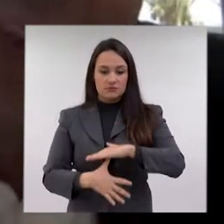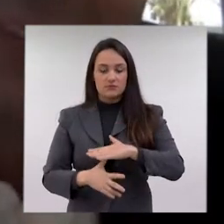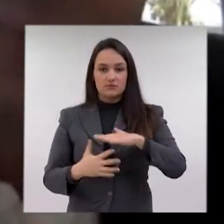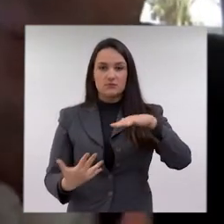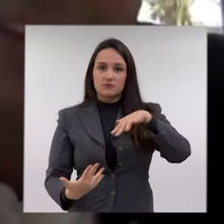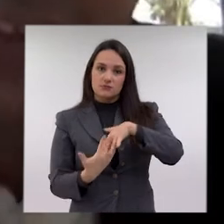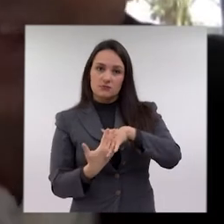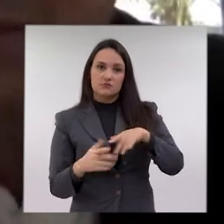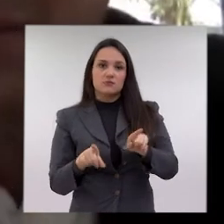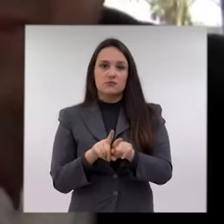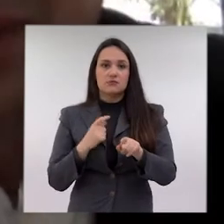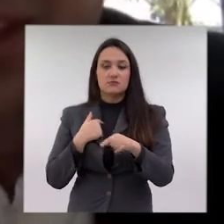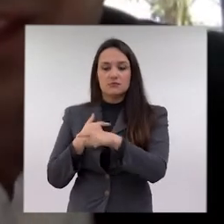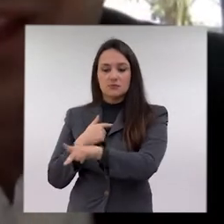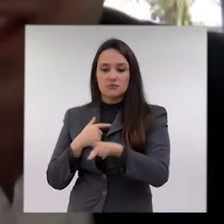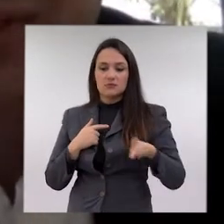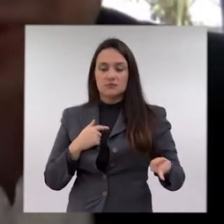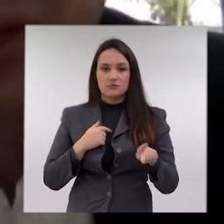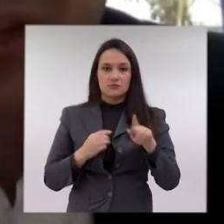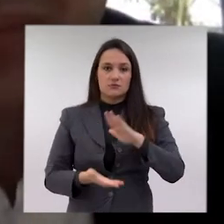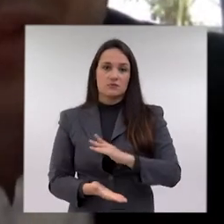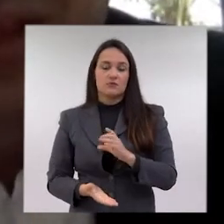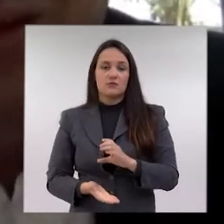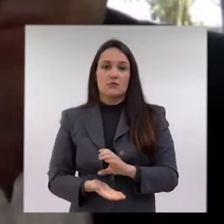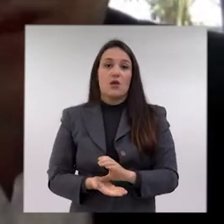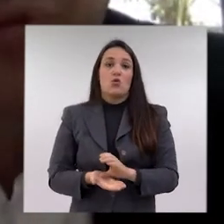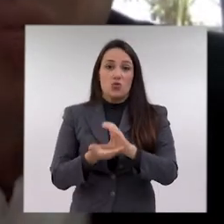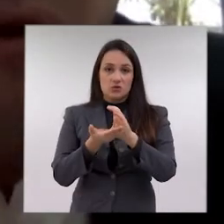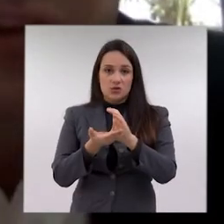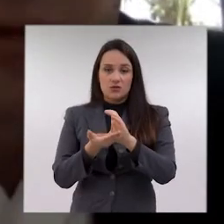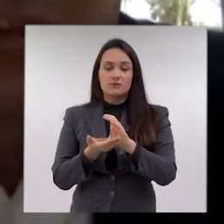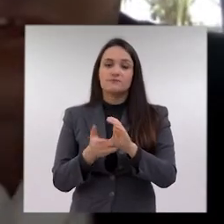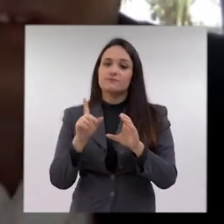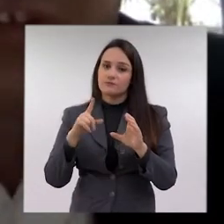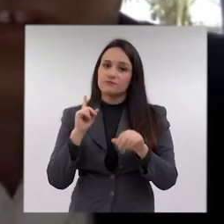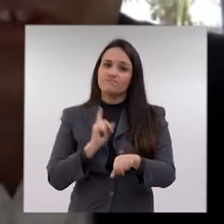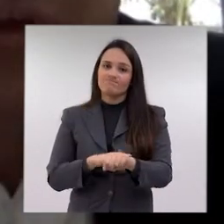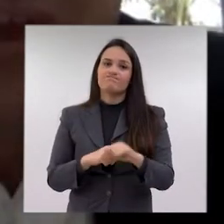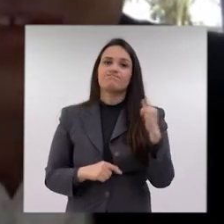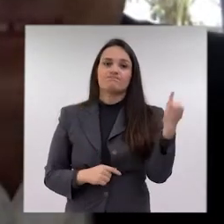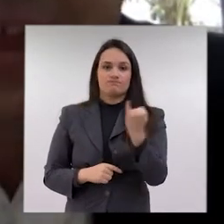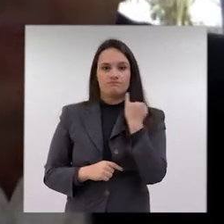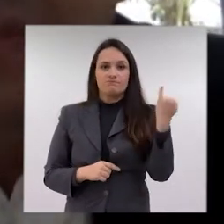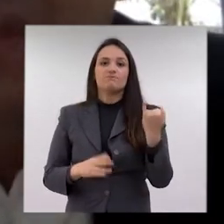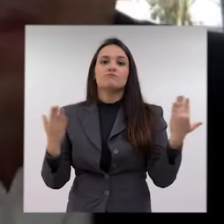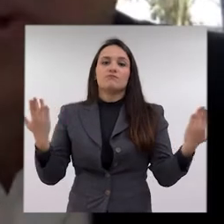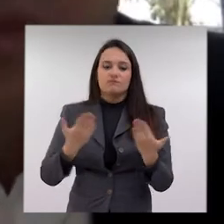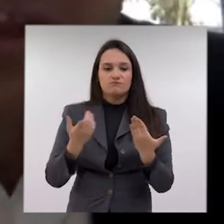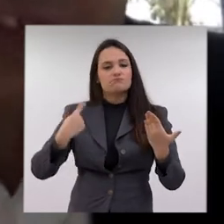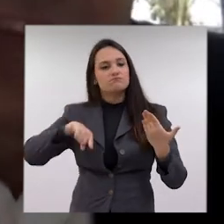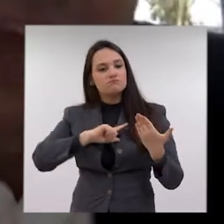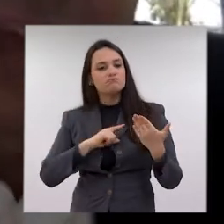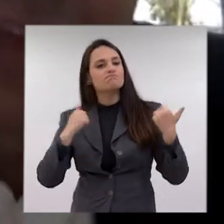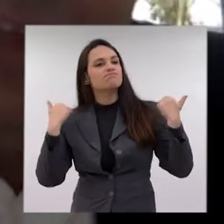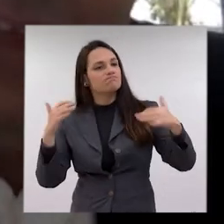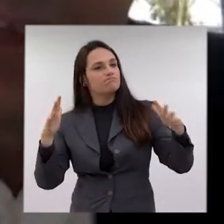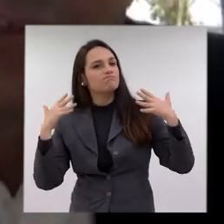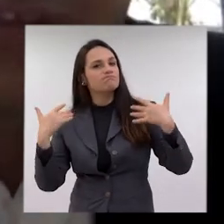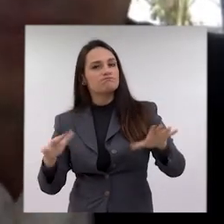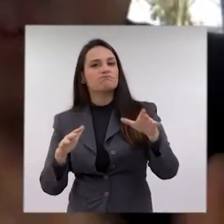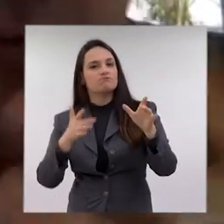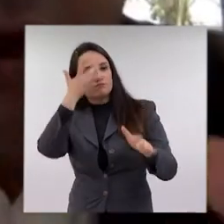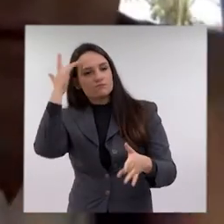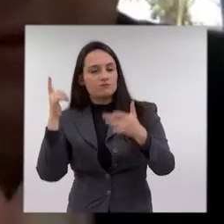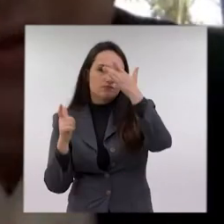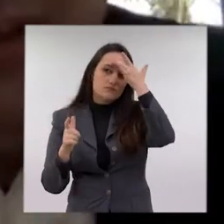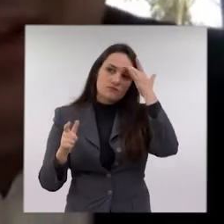da UFMS, como presidente do CRI, é um momento muito importante a gente reconhecer e homenagear